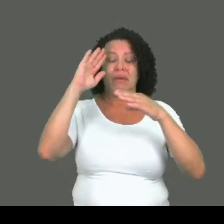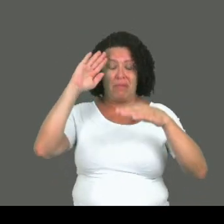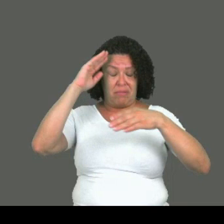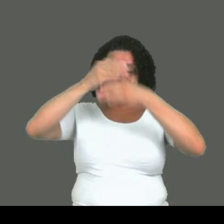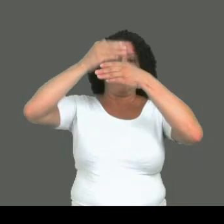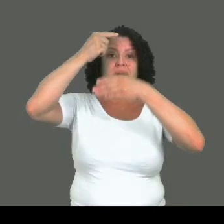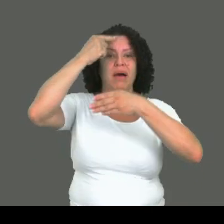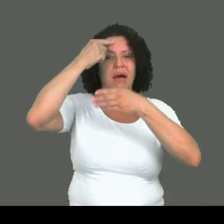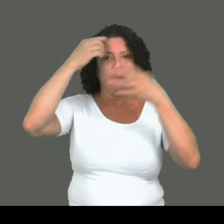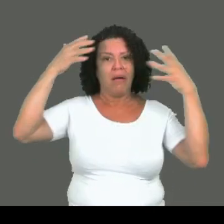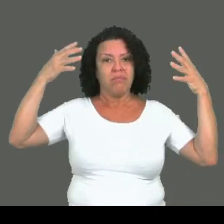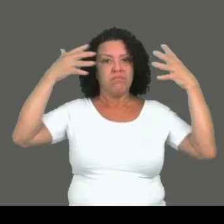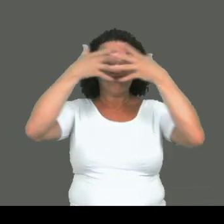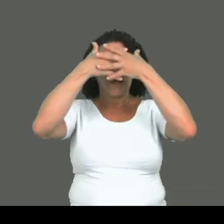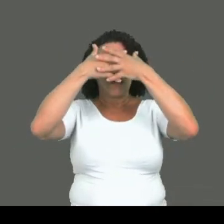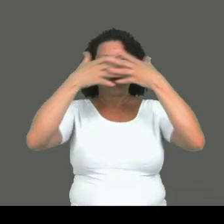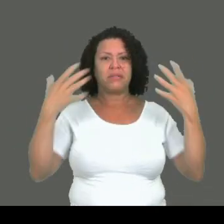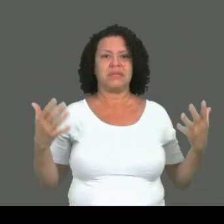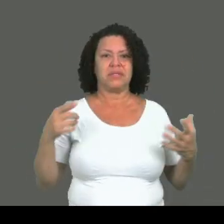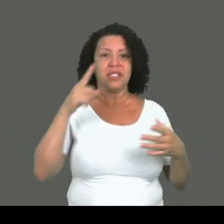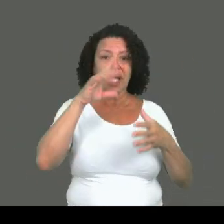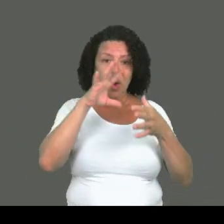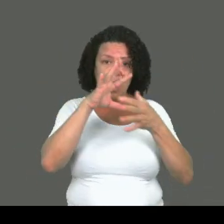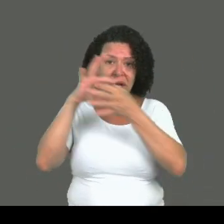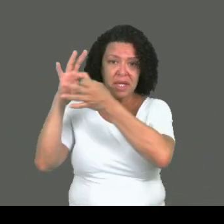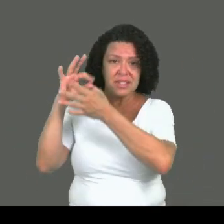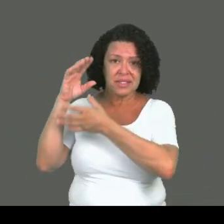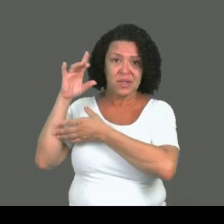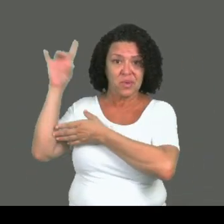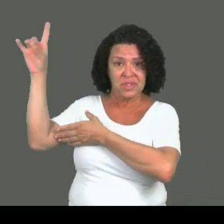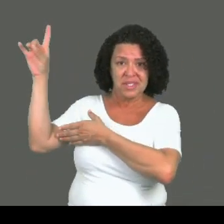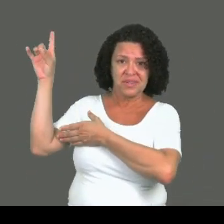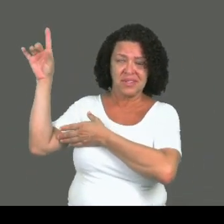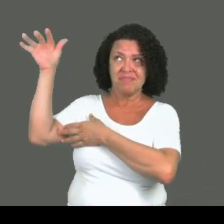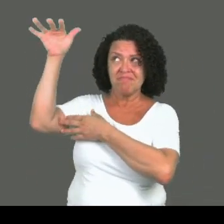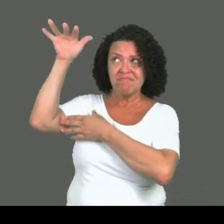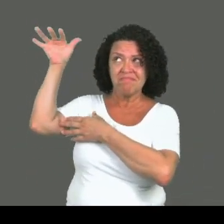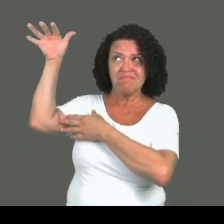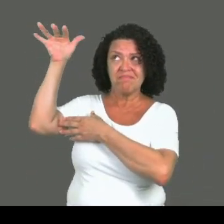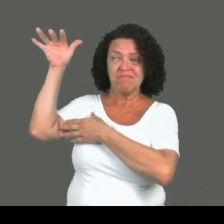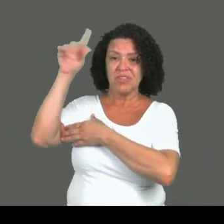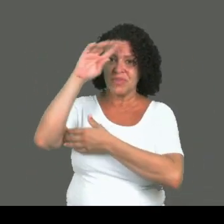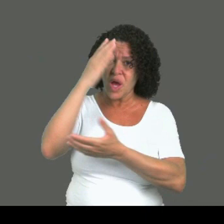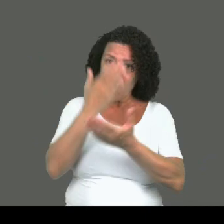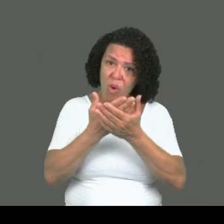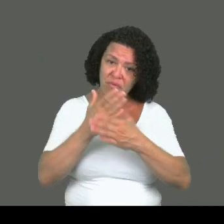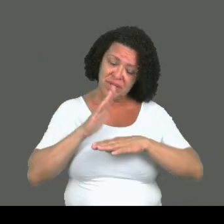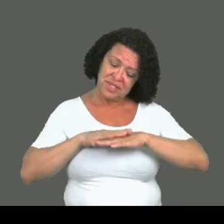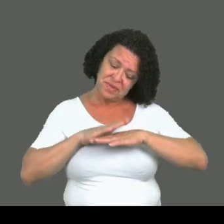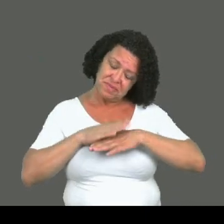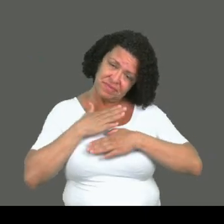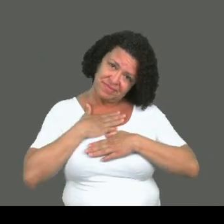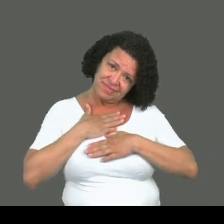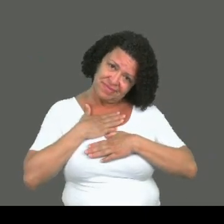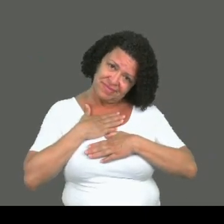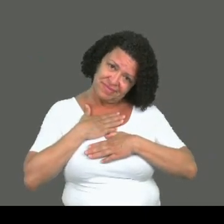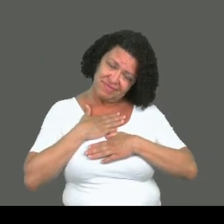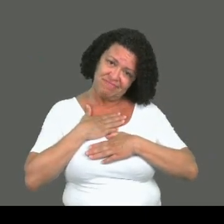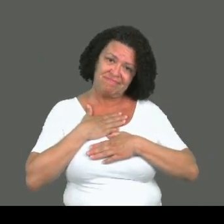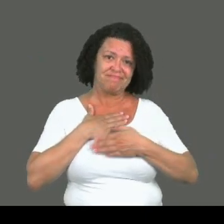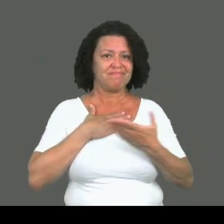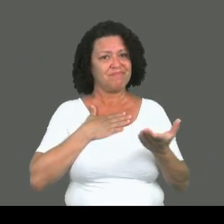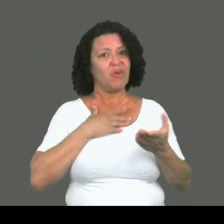paralisam. Então, sem a nossa conexão com o mais alto e sem a confiança em nós mesmos, a gente tem tudo